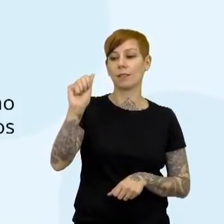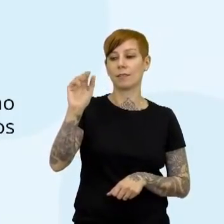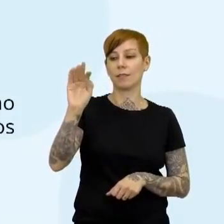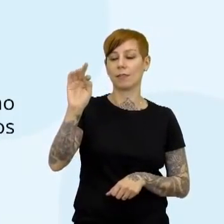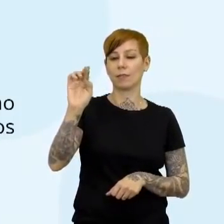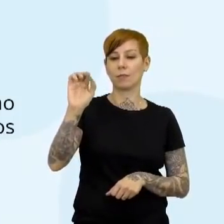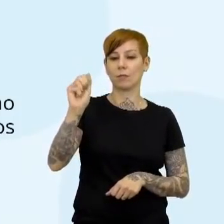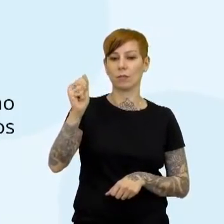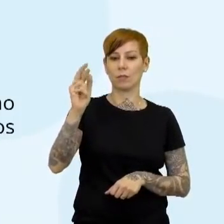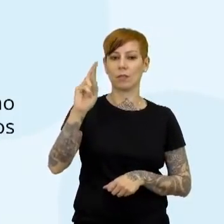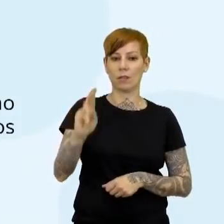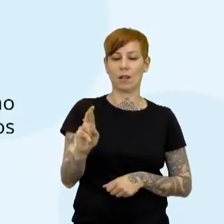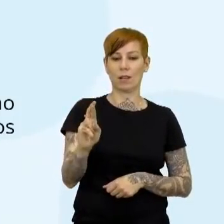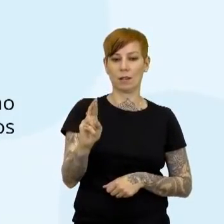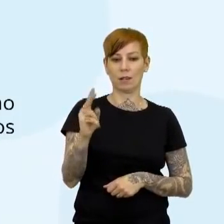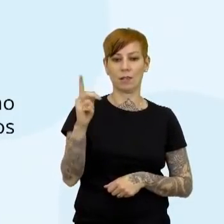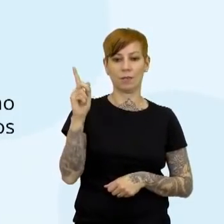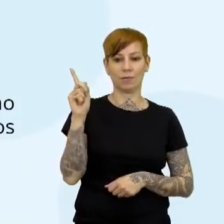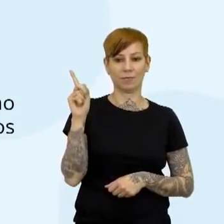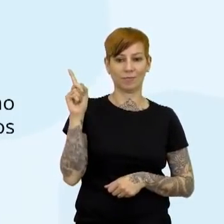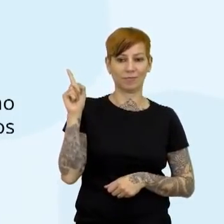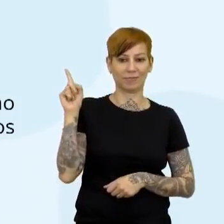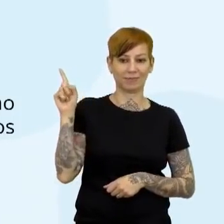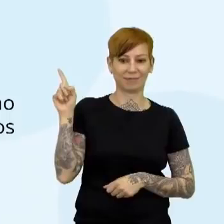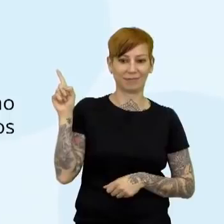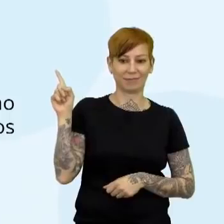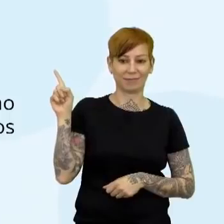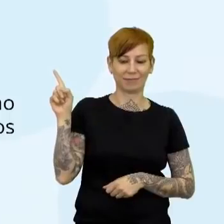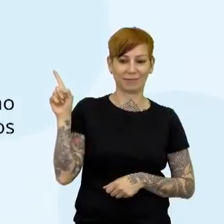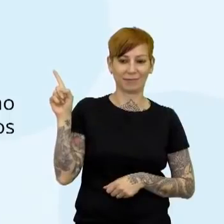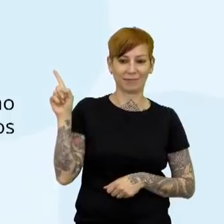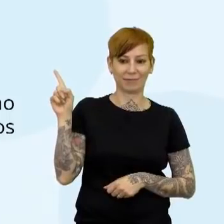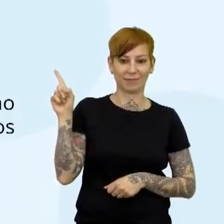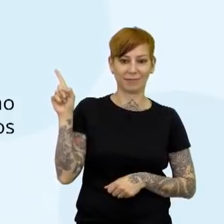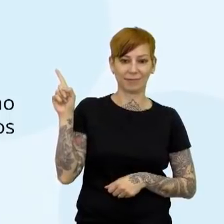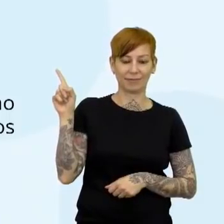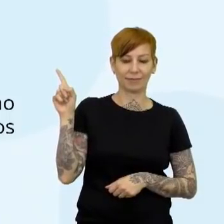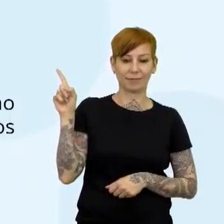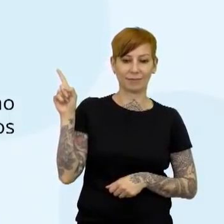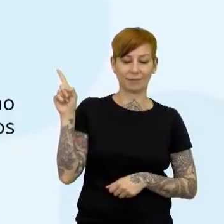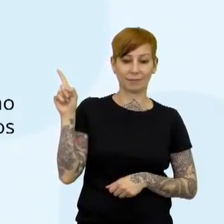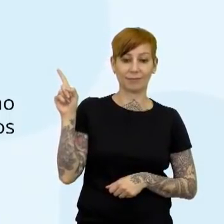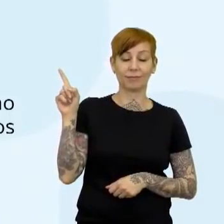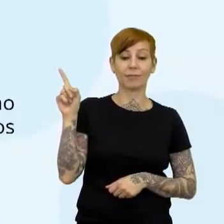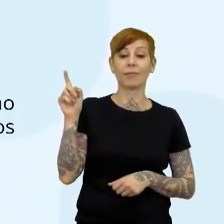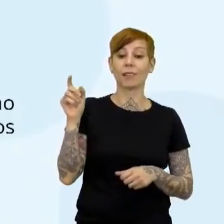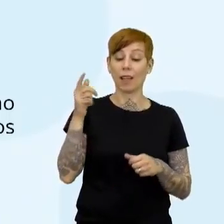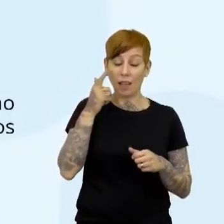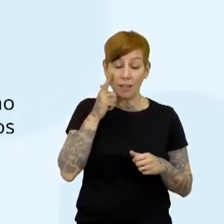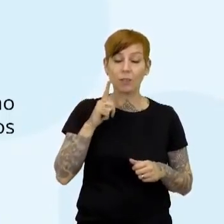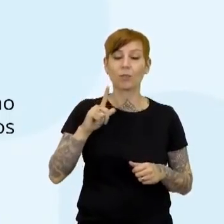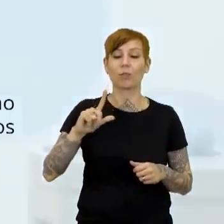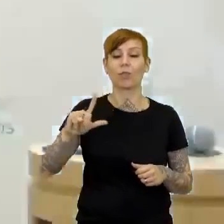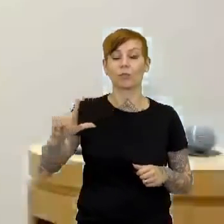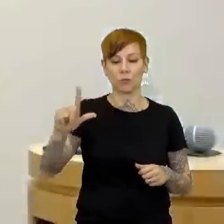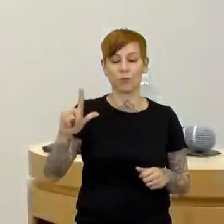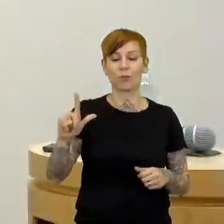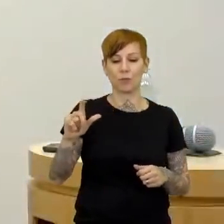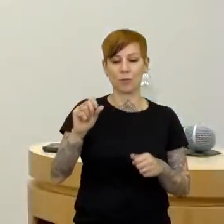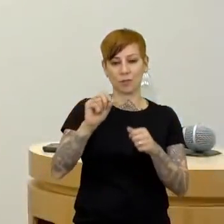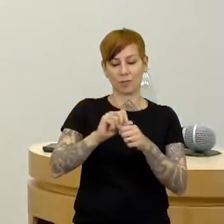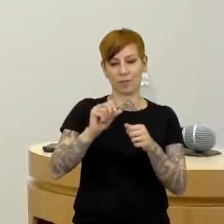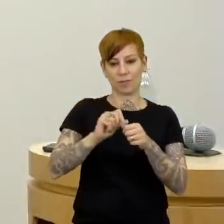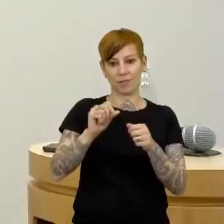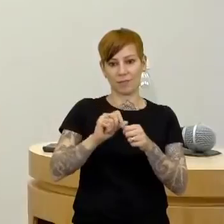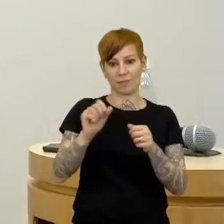perfeito e depois fator comum em evidência isso é suficiente para a gente aprender a fazer aquelas duas